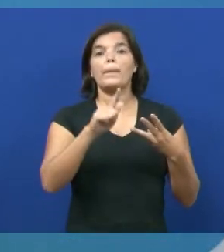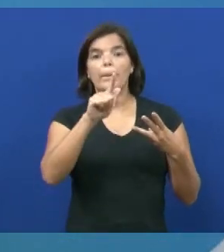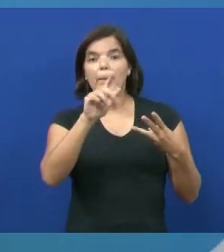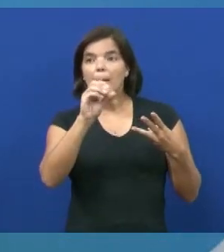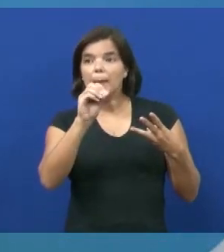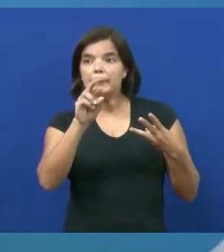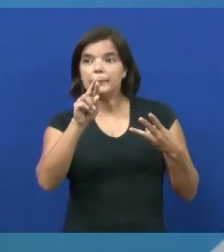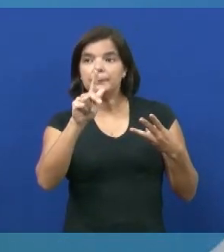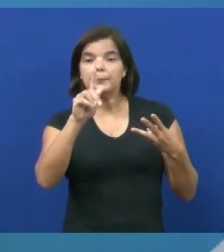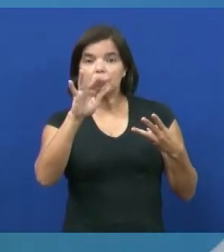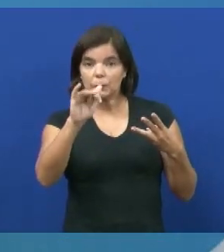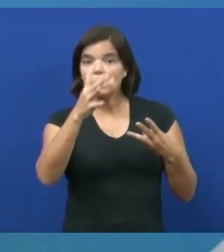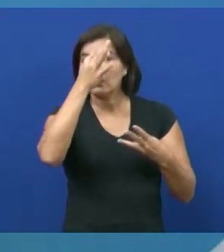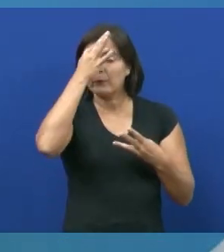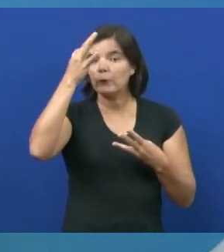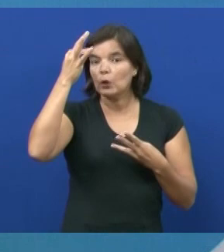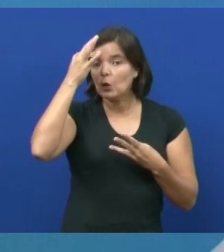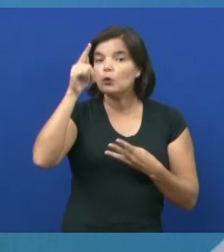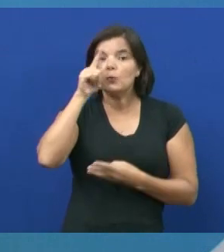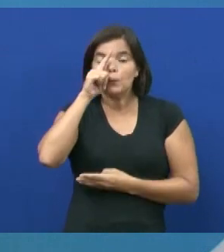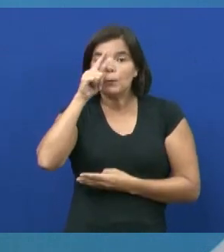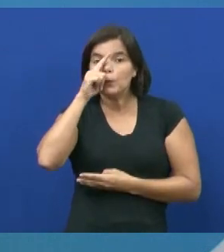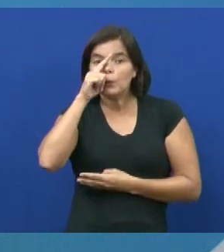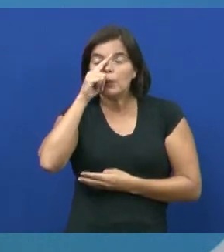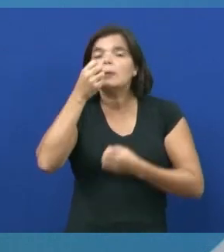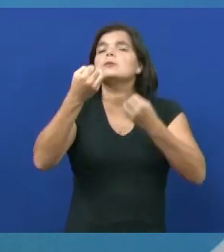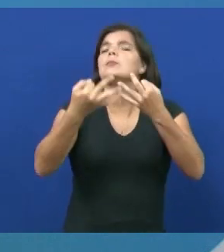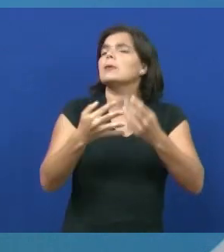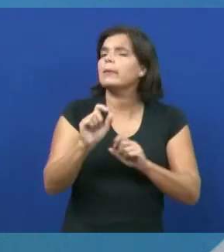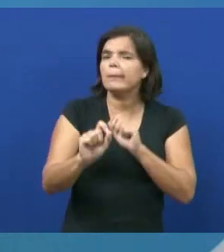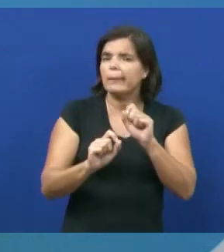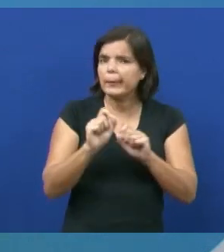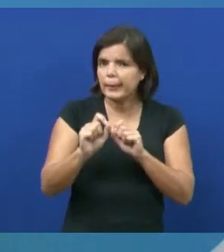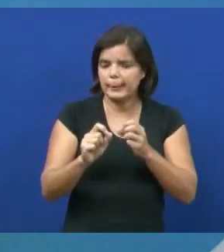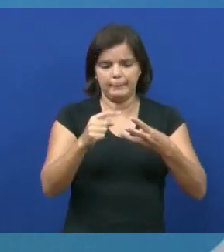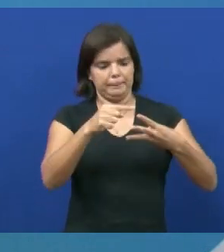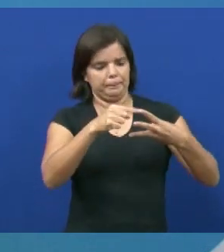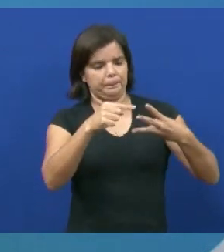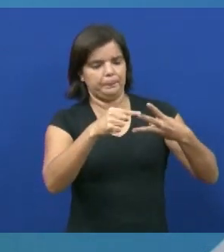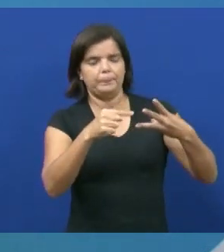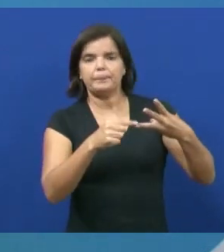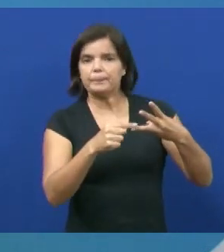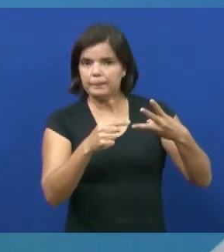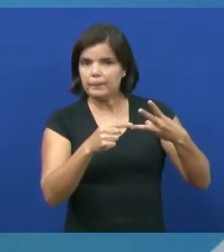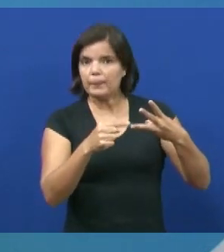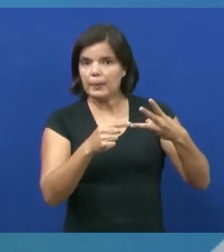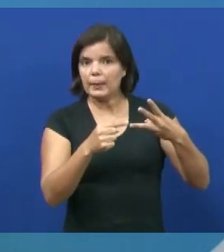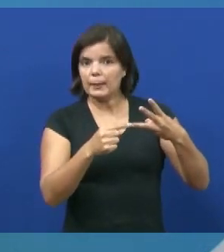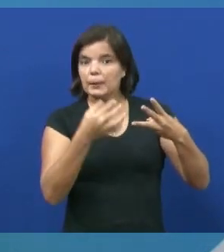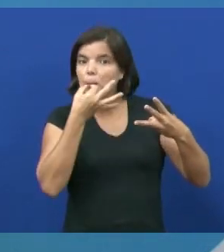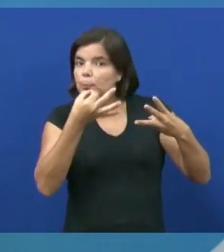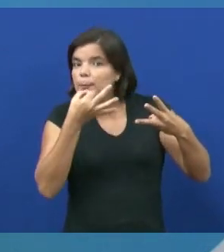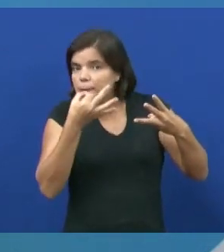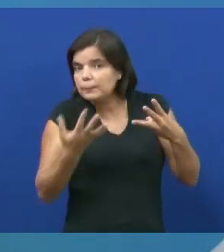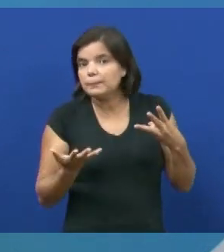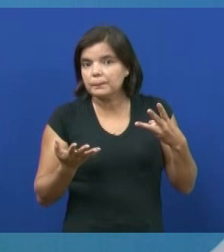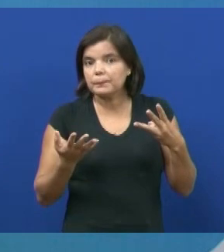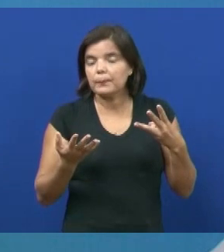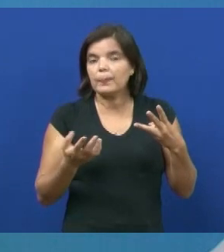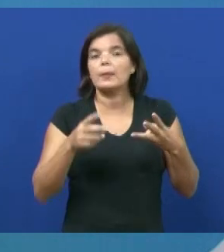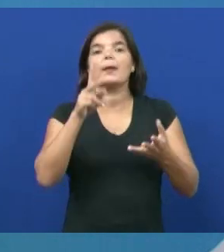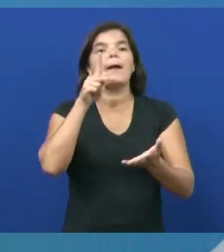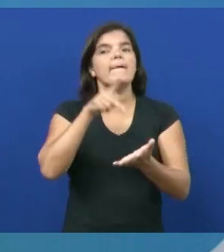Górgias, filósofo grego, tá? O que ele dizia? As 3 teses dele, tá?